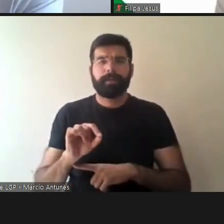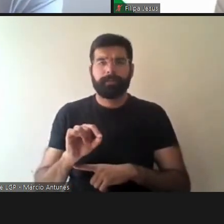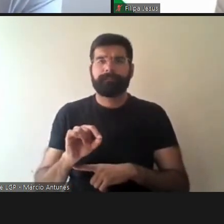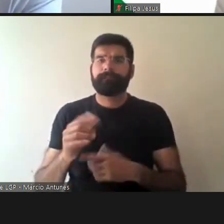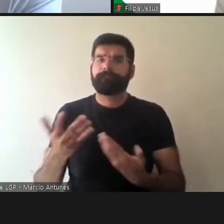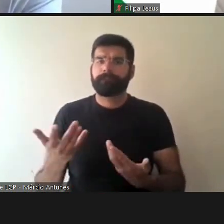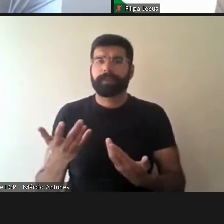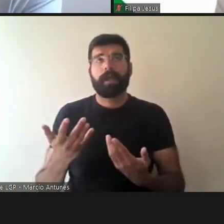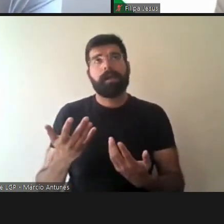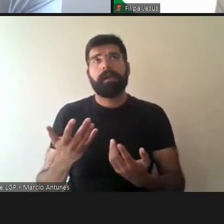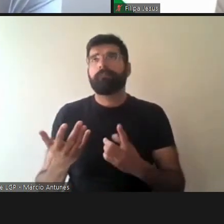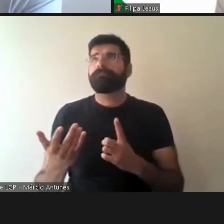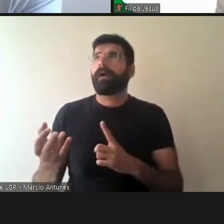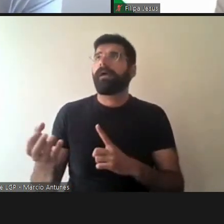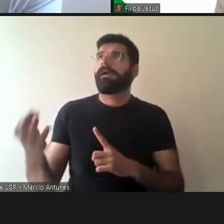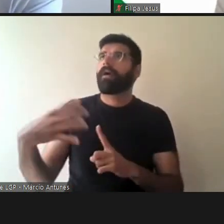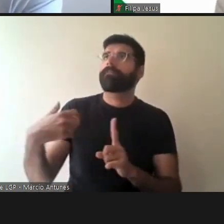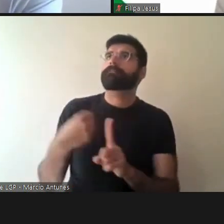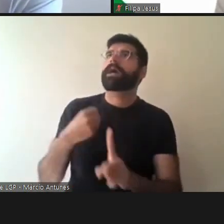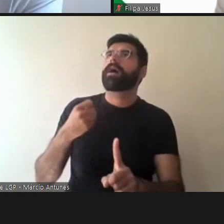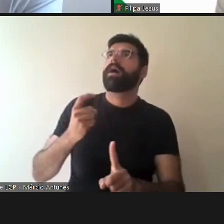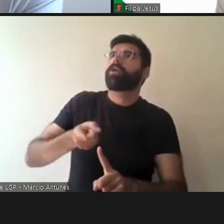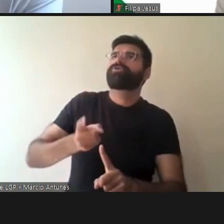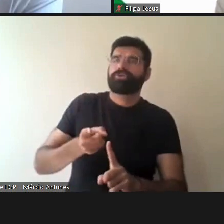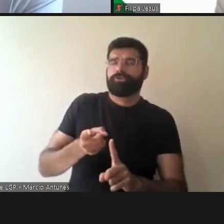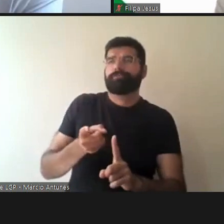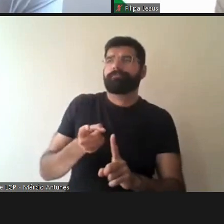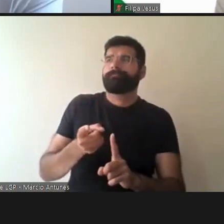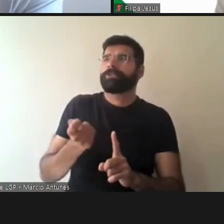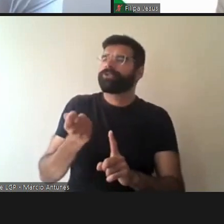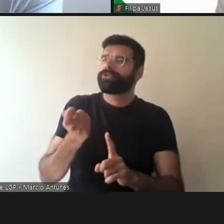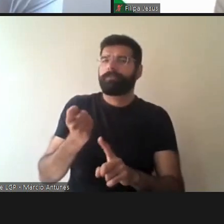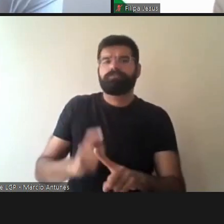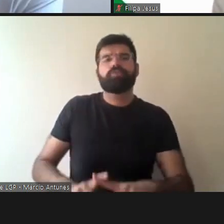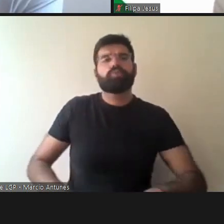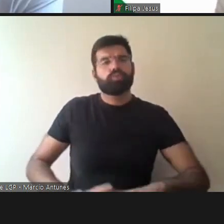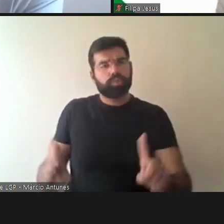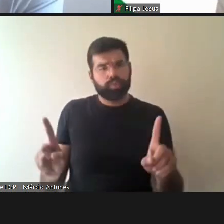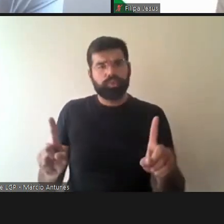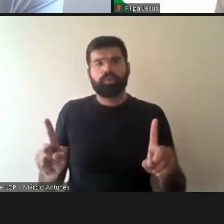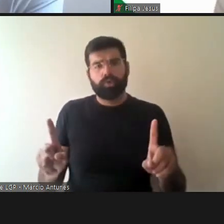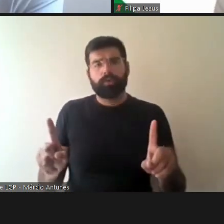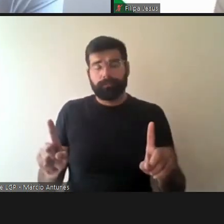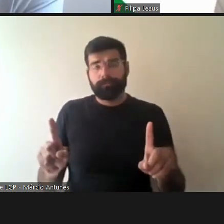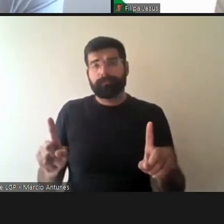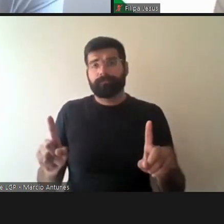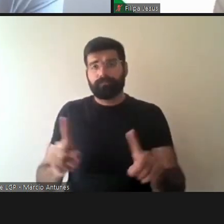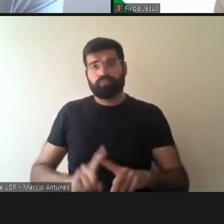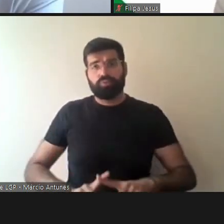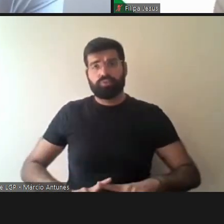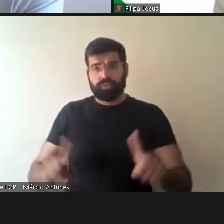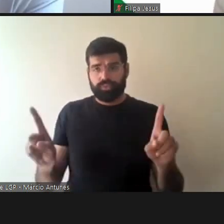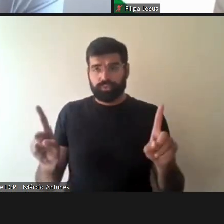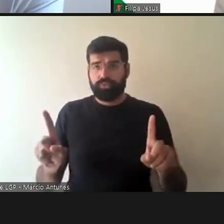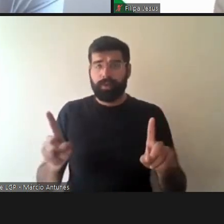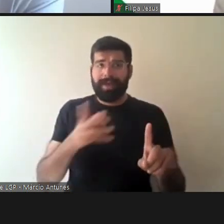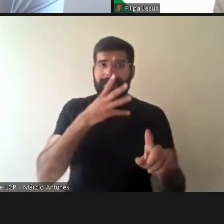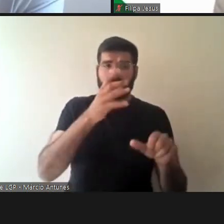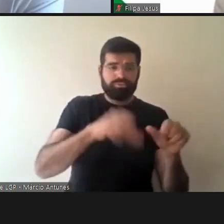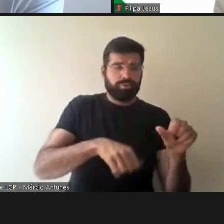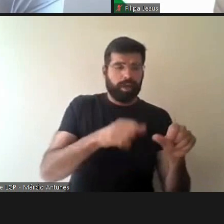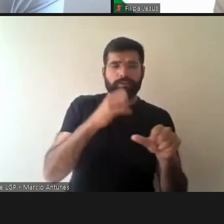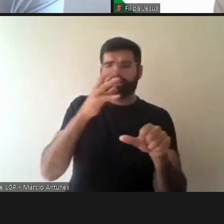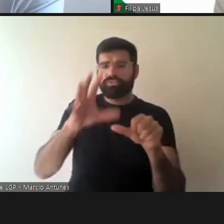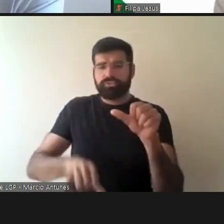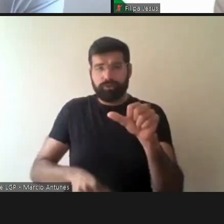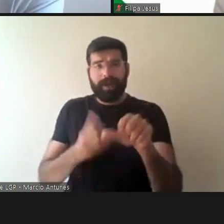um desafio que é diferenciado das experiências faladas anteriormente.